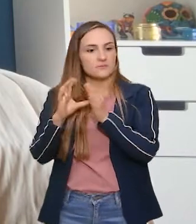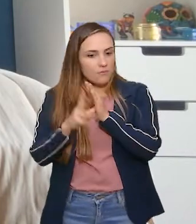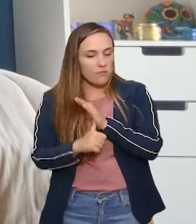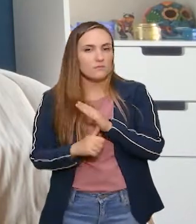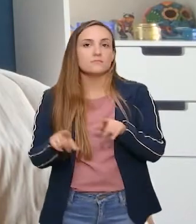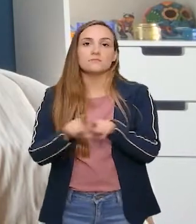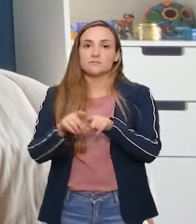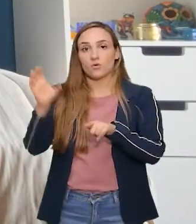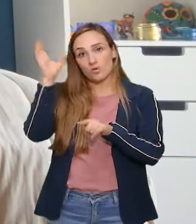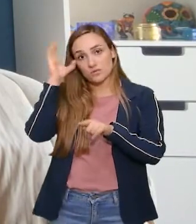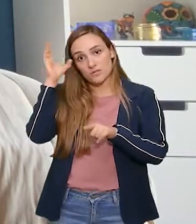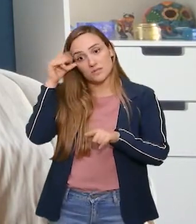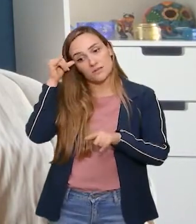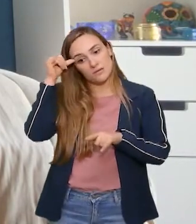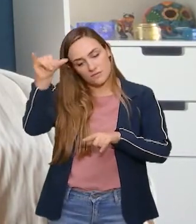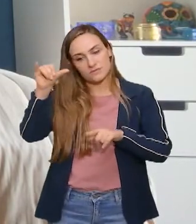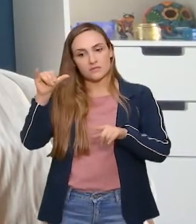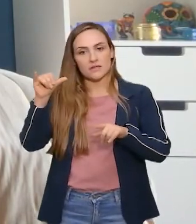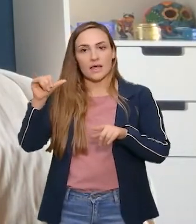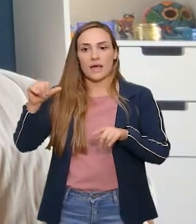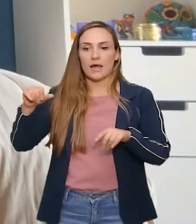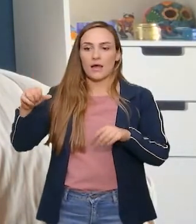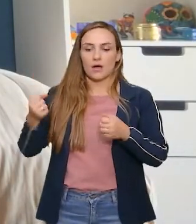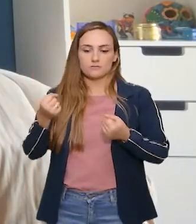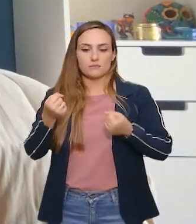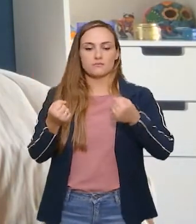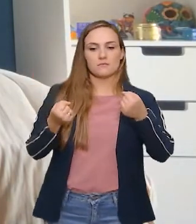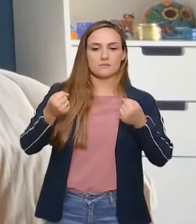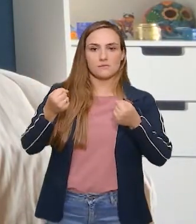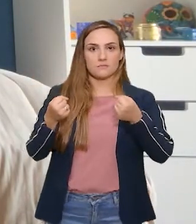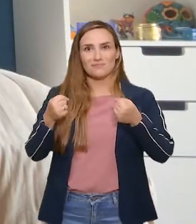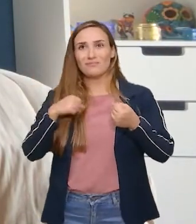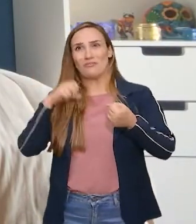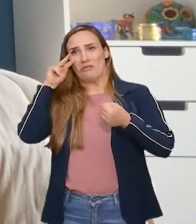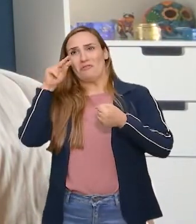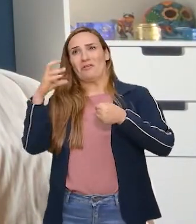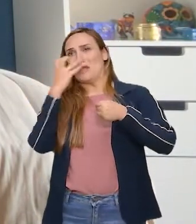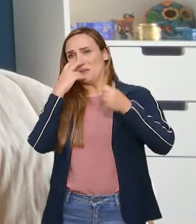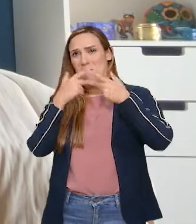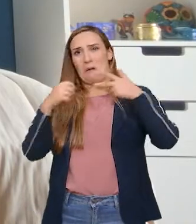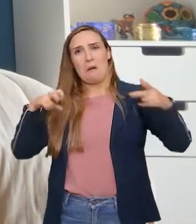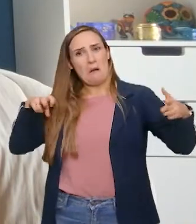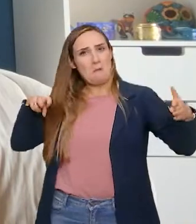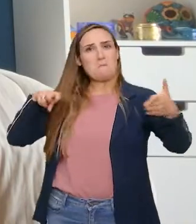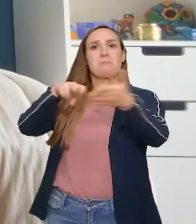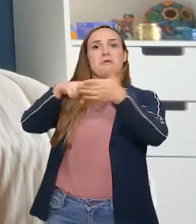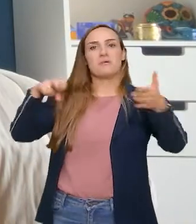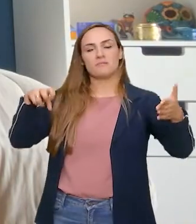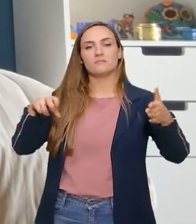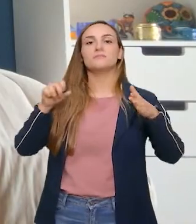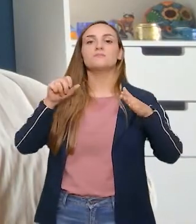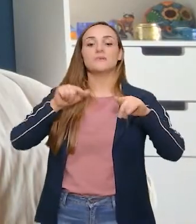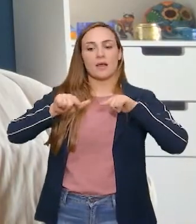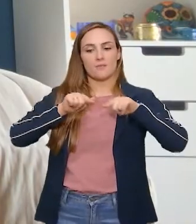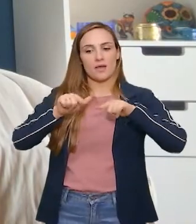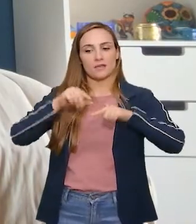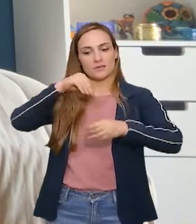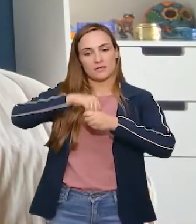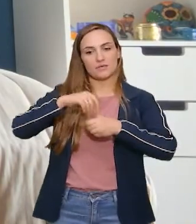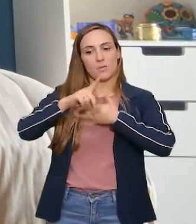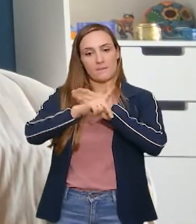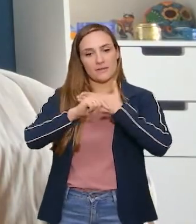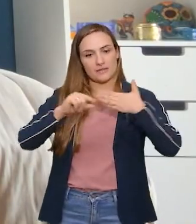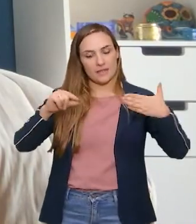no trânsito, contra o atropelamento de fauna. E também atuamos na área do Pantanal, mais especificamente no